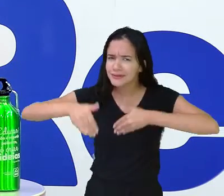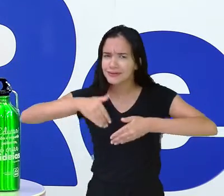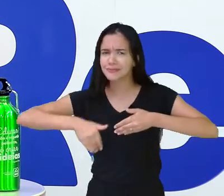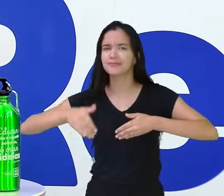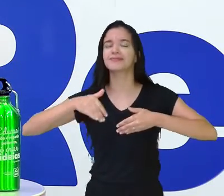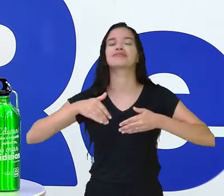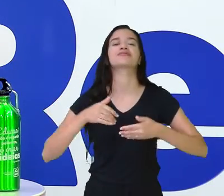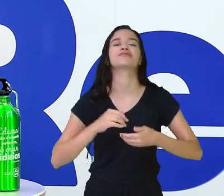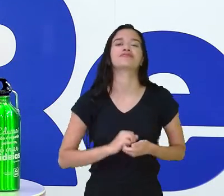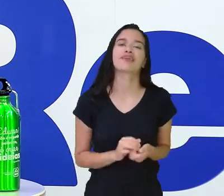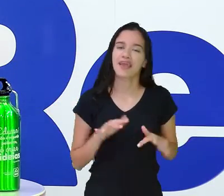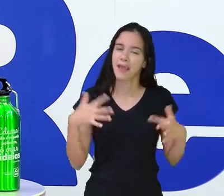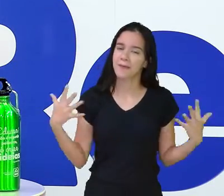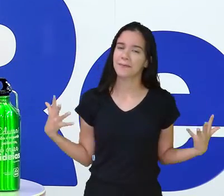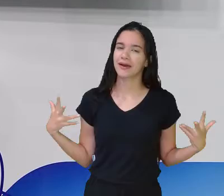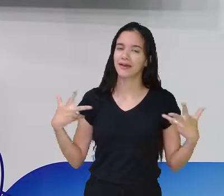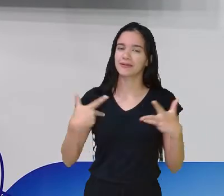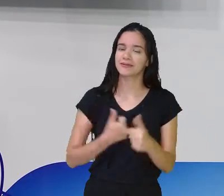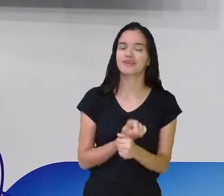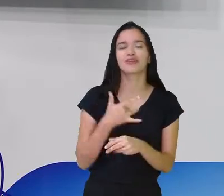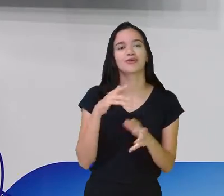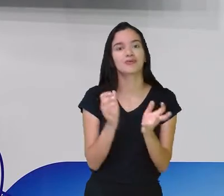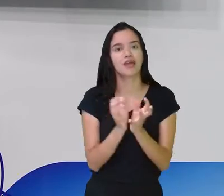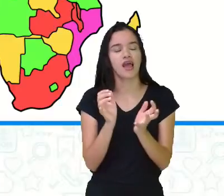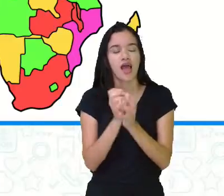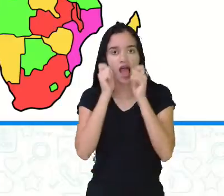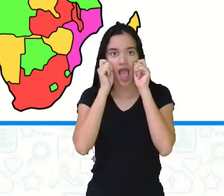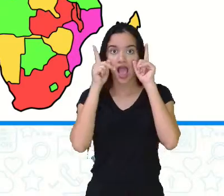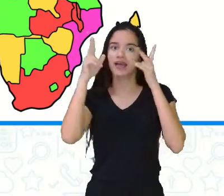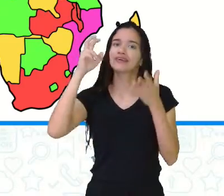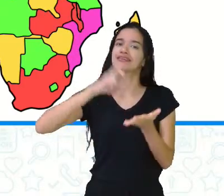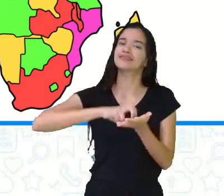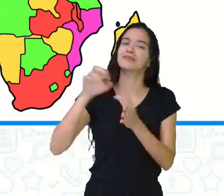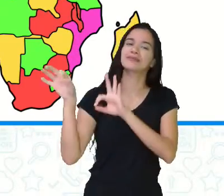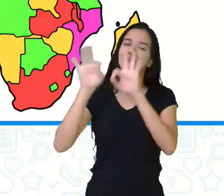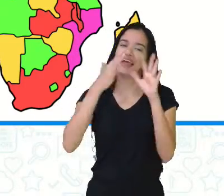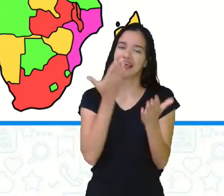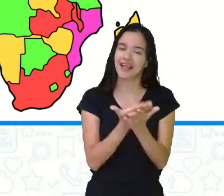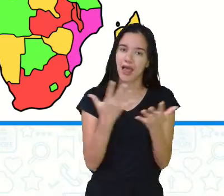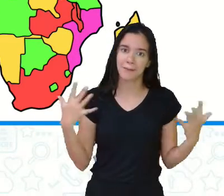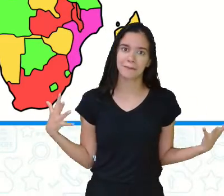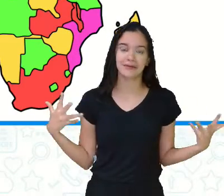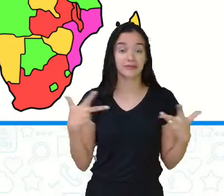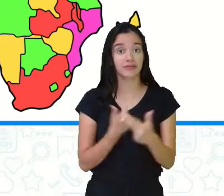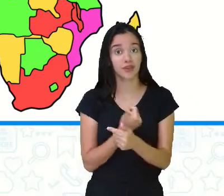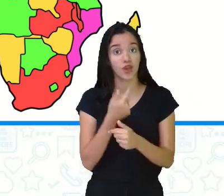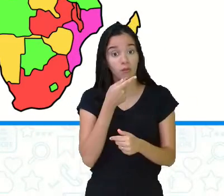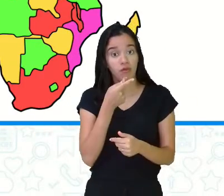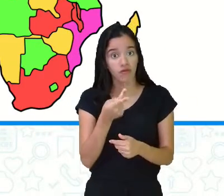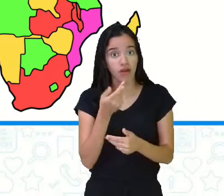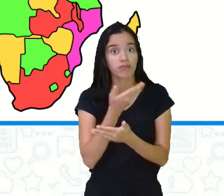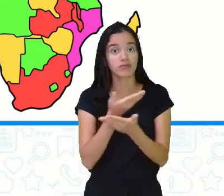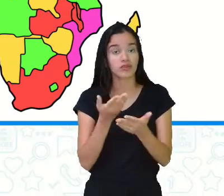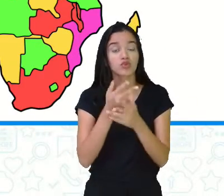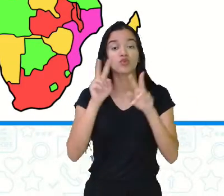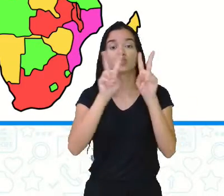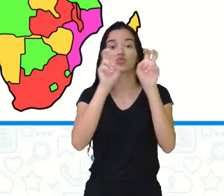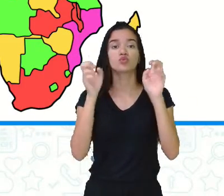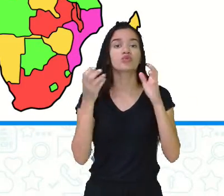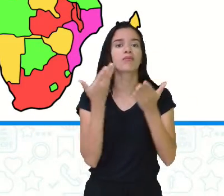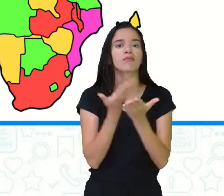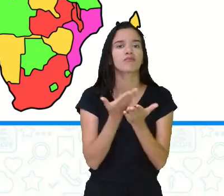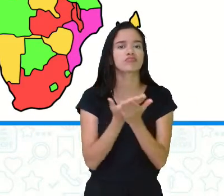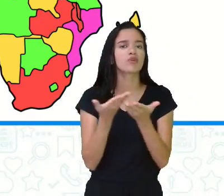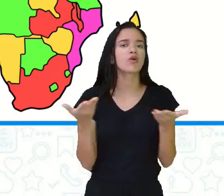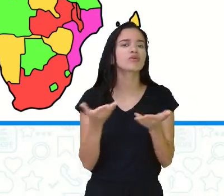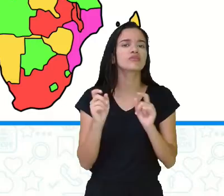Vamos embora. Que maravilha, a turminha acordou cedo para assistir a aula, isso é maravilhoso. Como eu disse a vocês, o tema da aula da gente